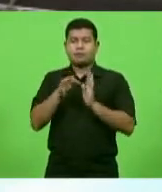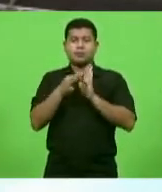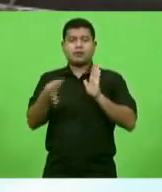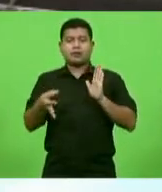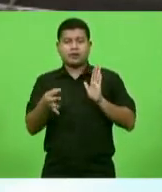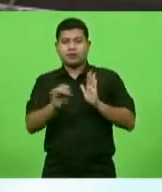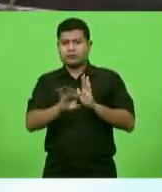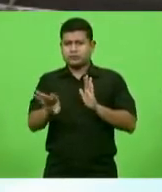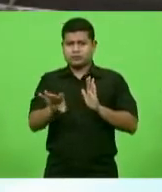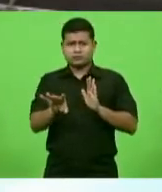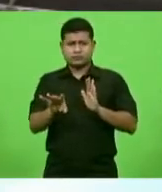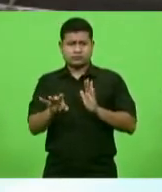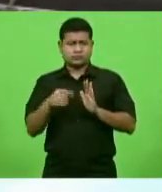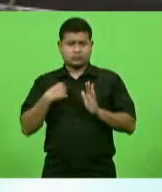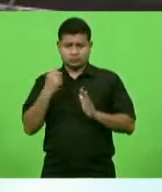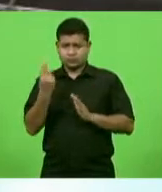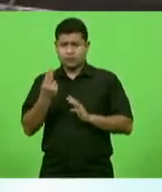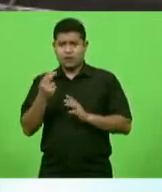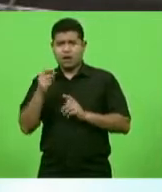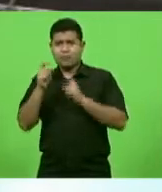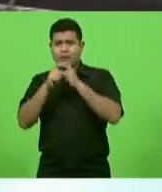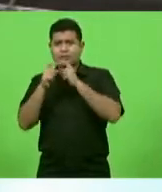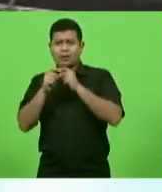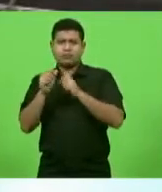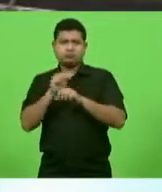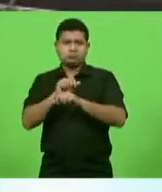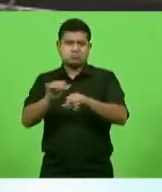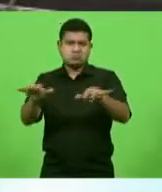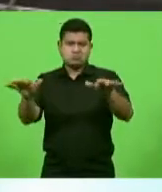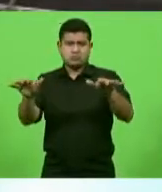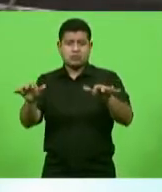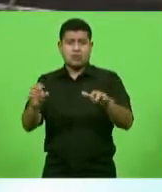opiniões, ou qualquer